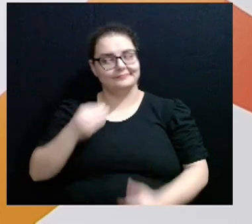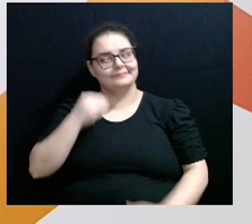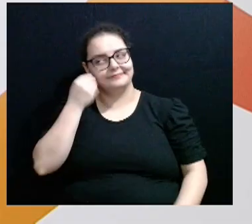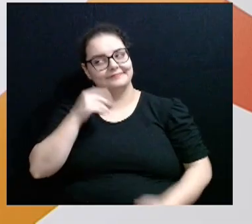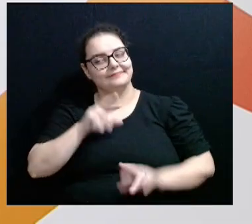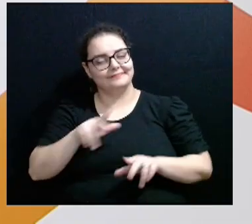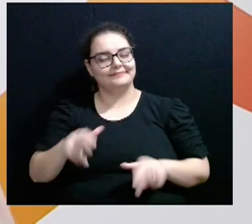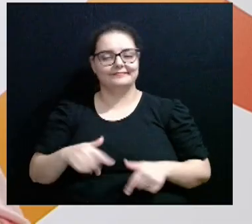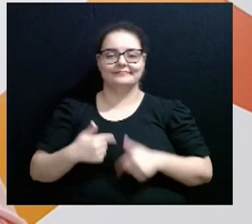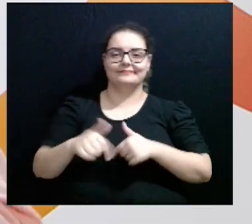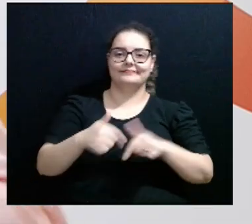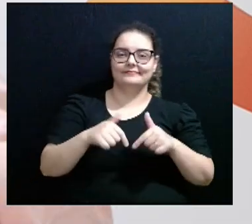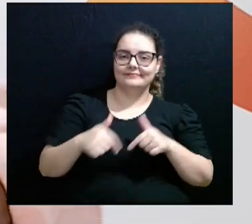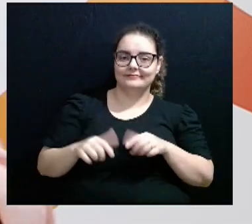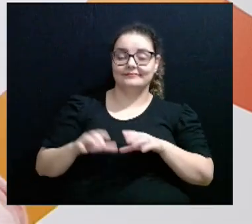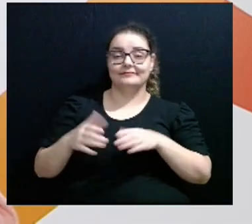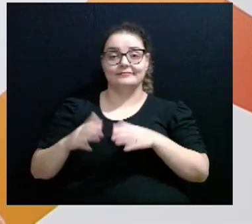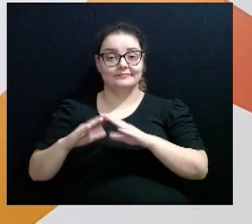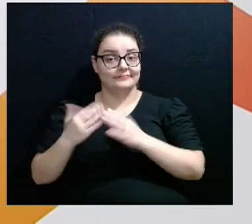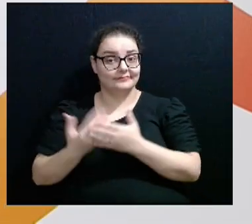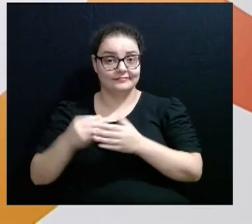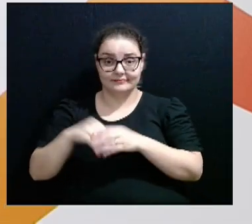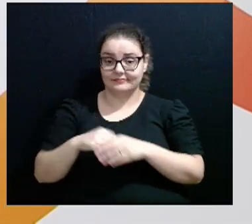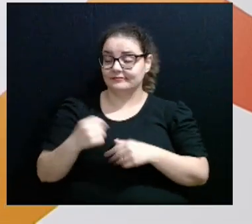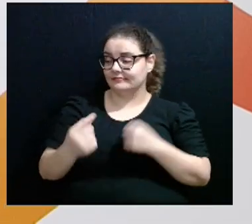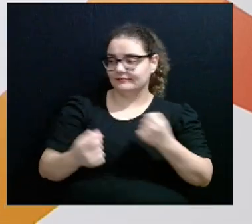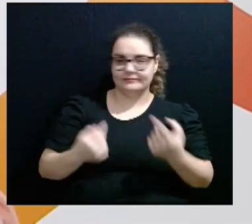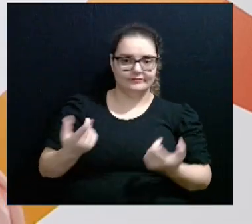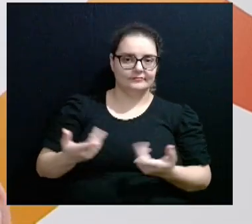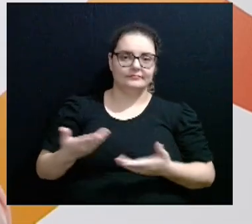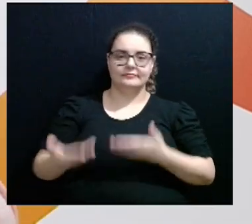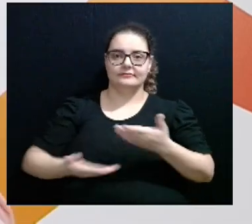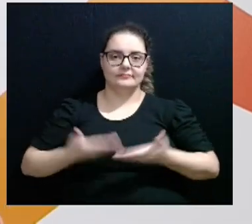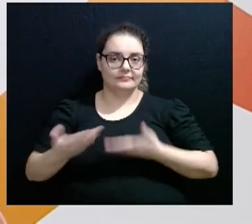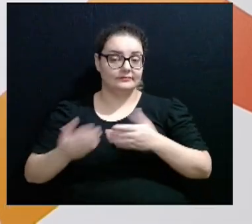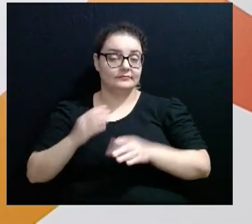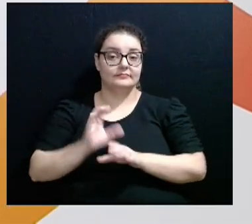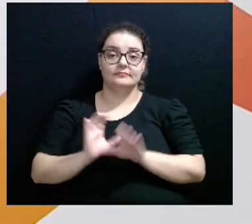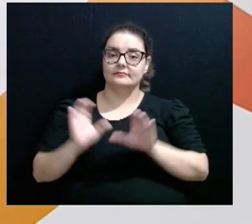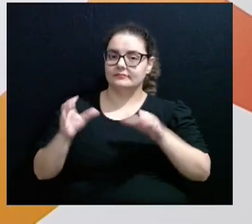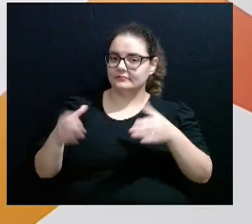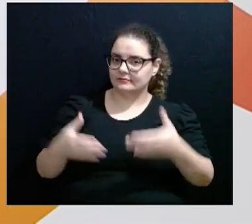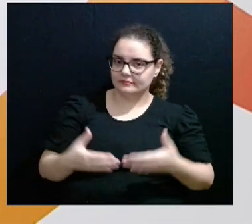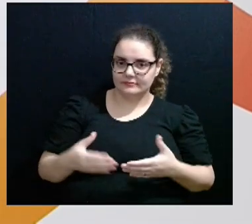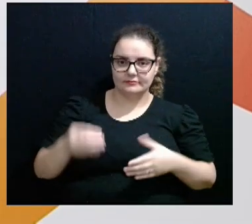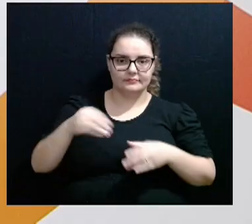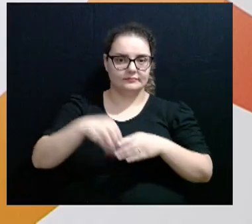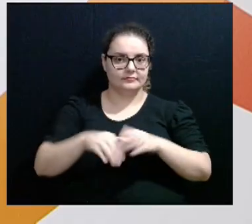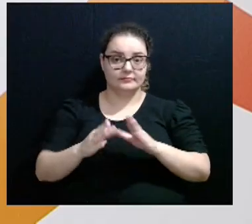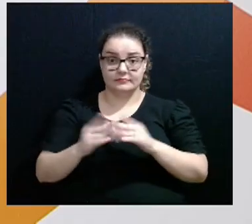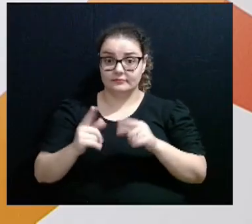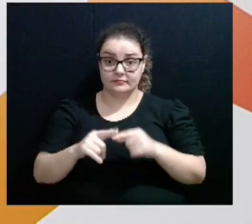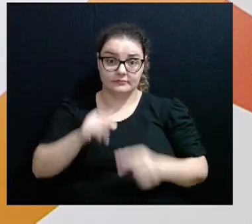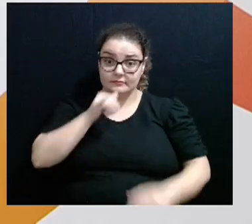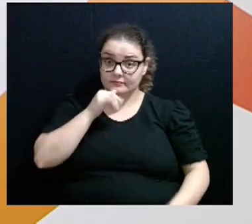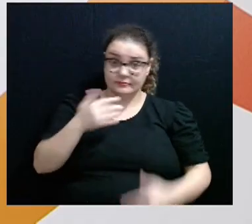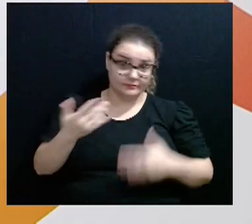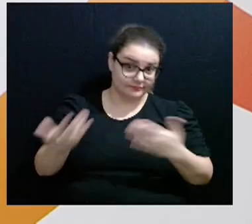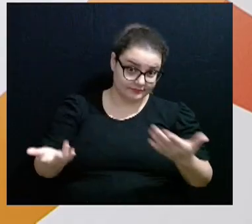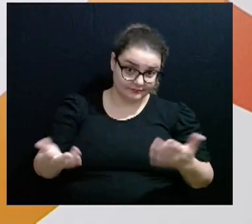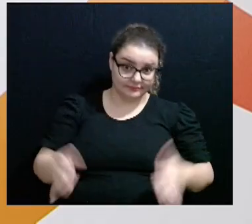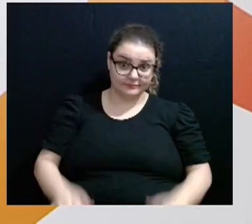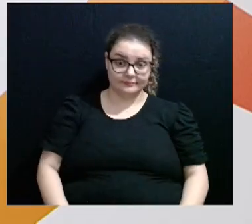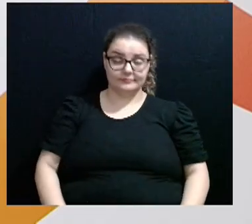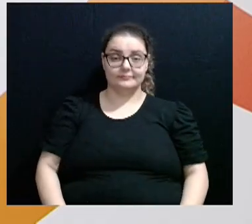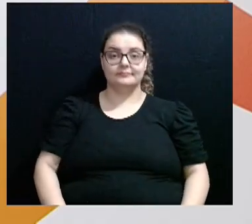grupo dentro das escolas. Alguns também prestam serviços para a comunidade, dentro de igrejas, por exemplo, enfim. A